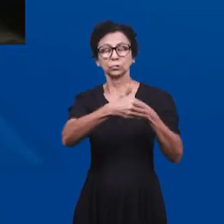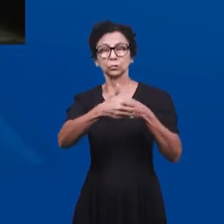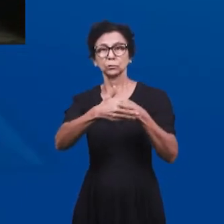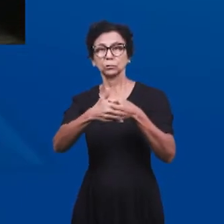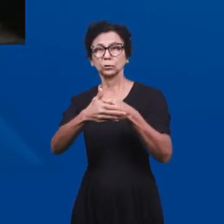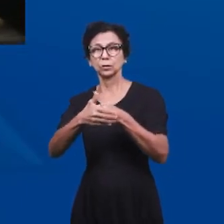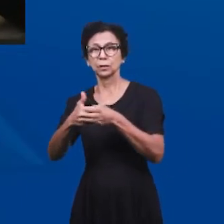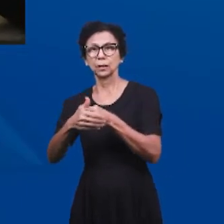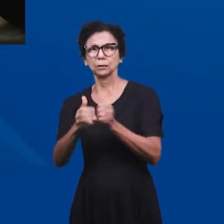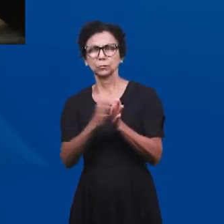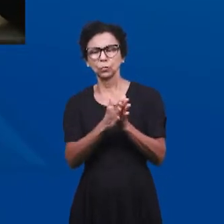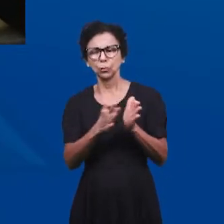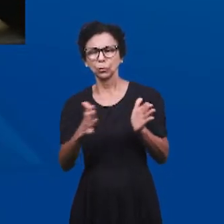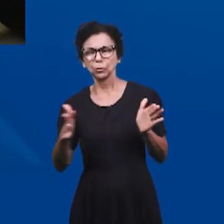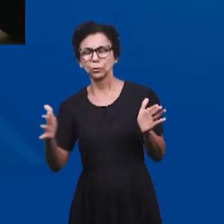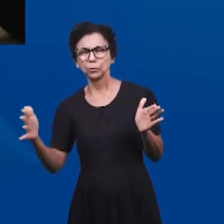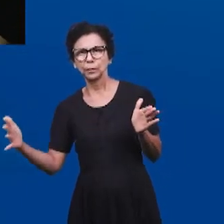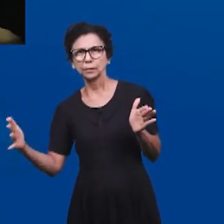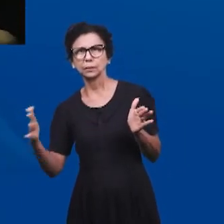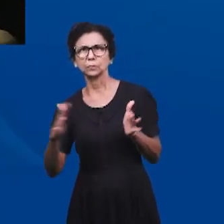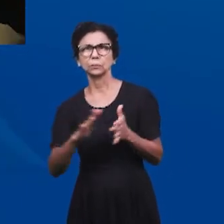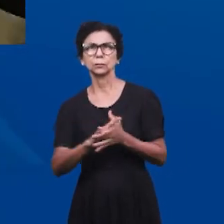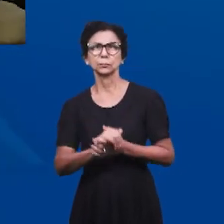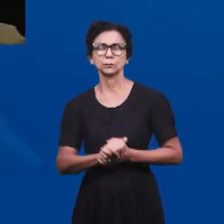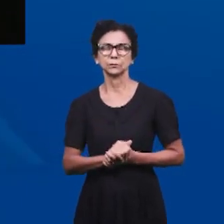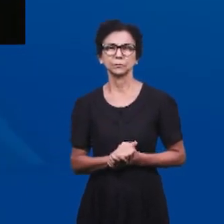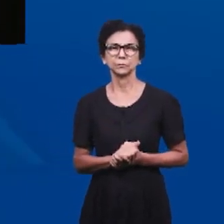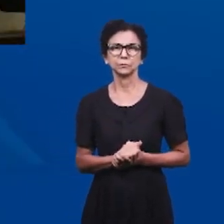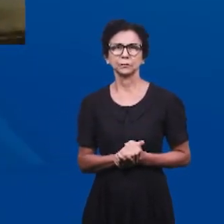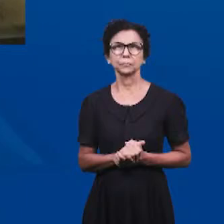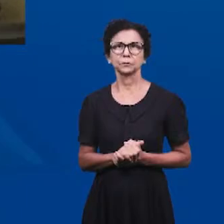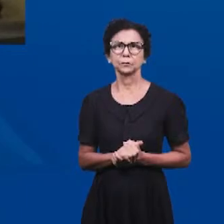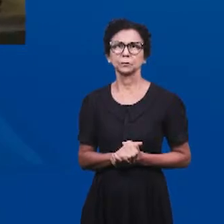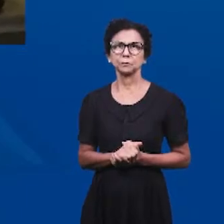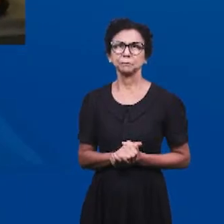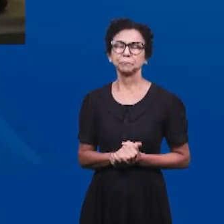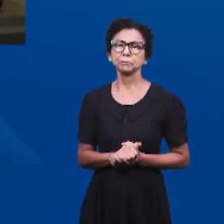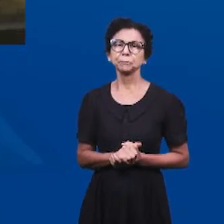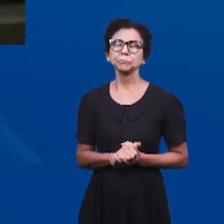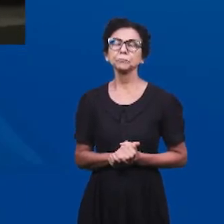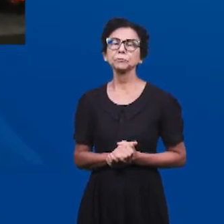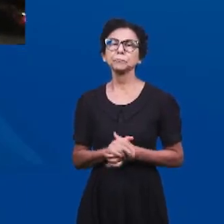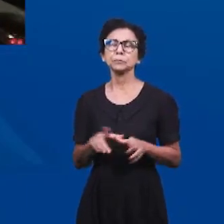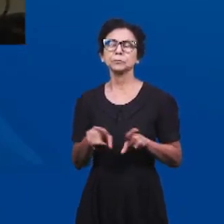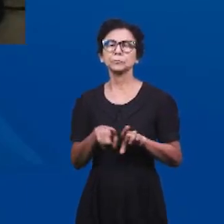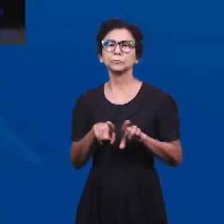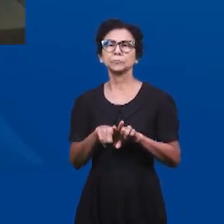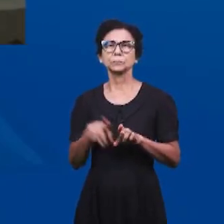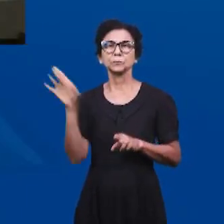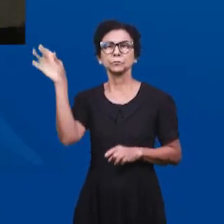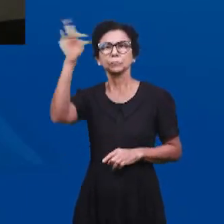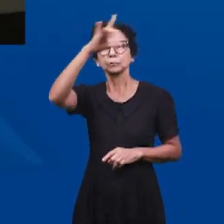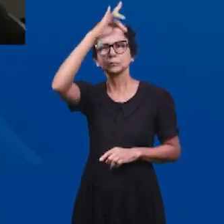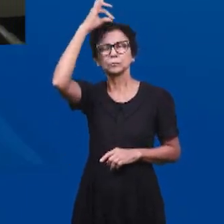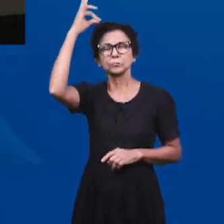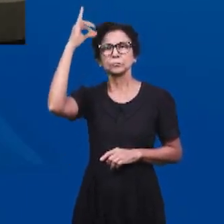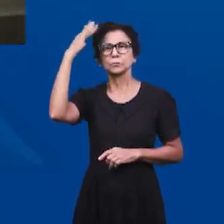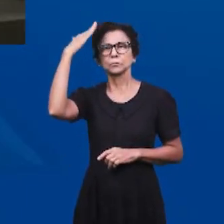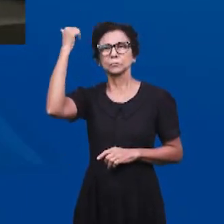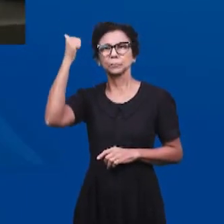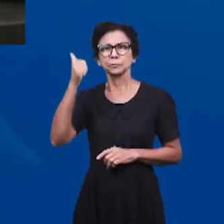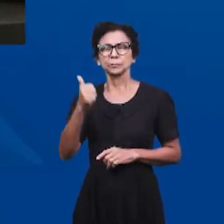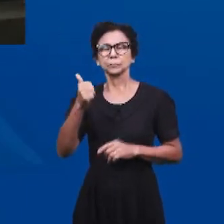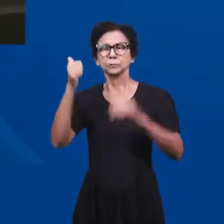sua trajetória. Nós podemos ver que lá fala exatamente do Espírito do Senhor, o Espírito de sabedoria, o